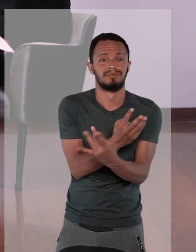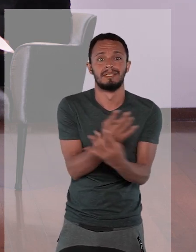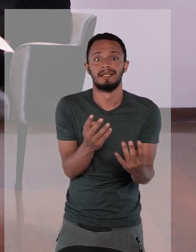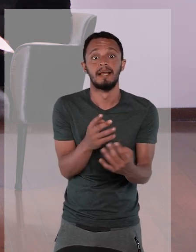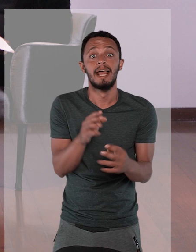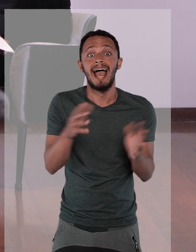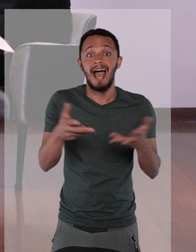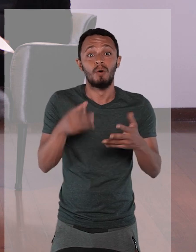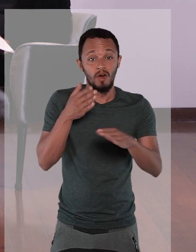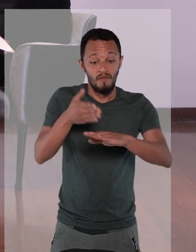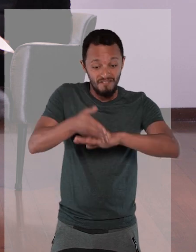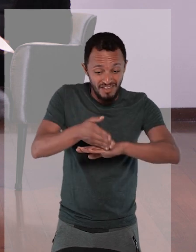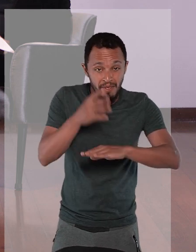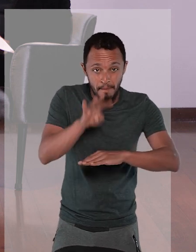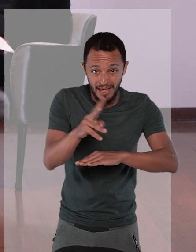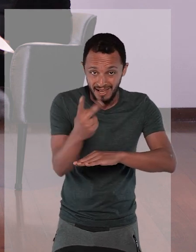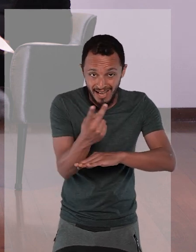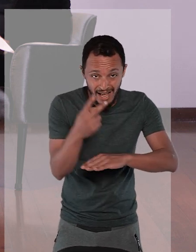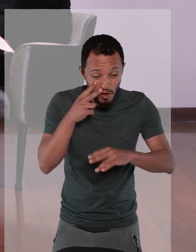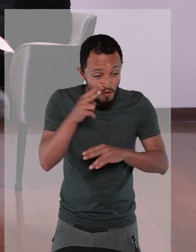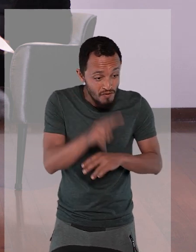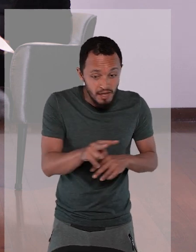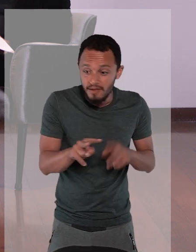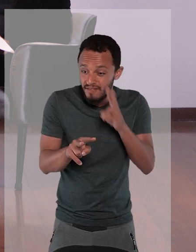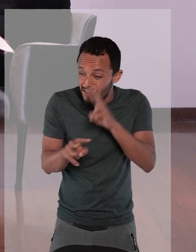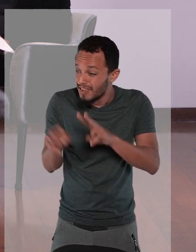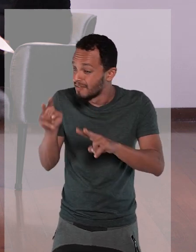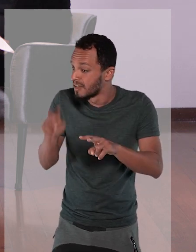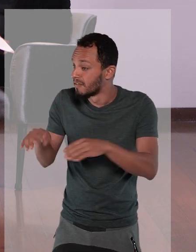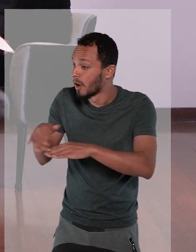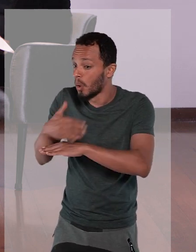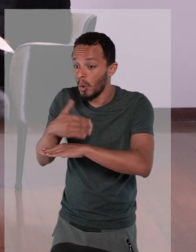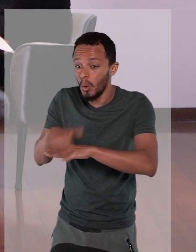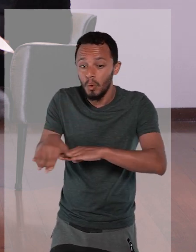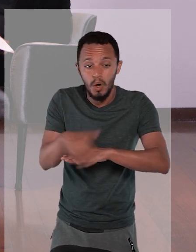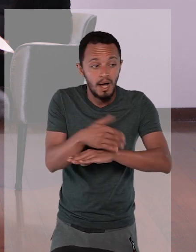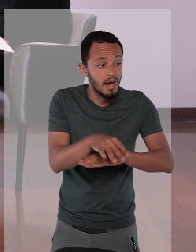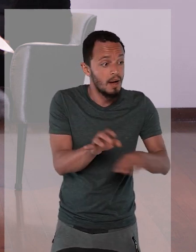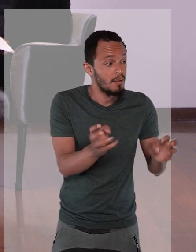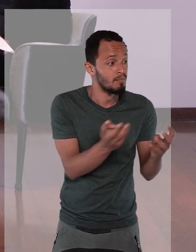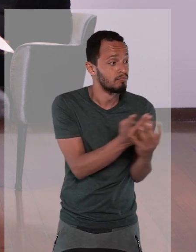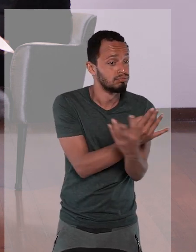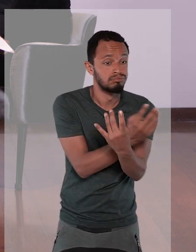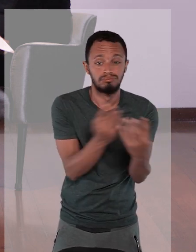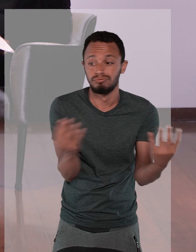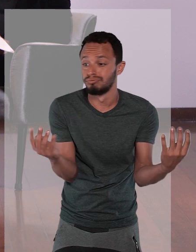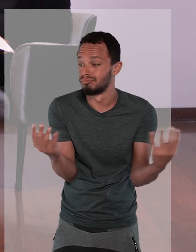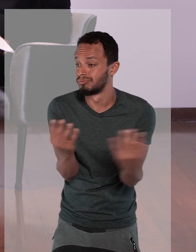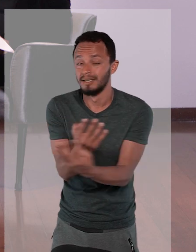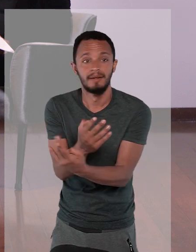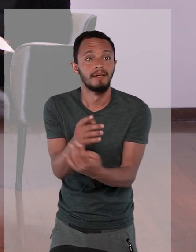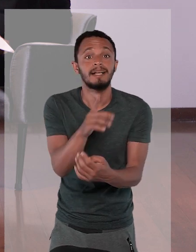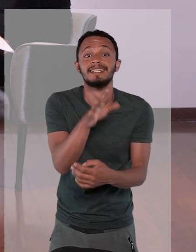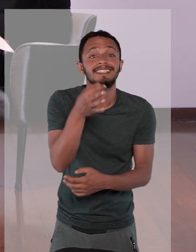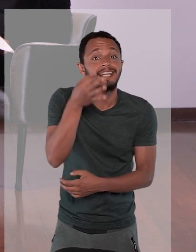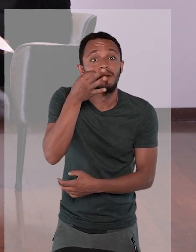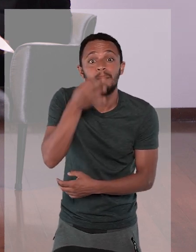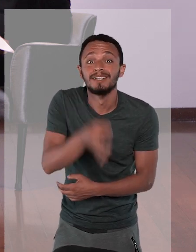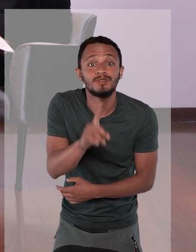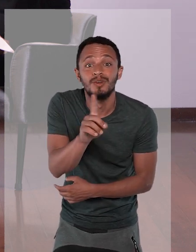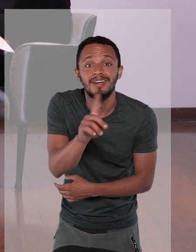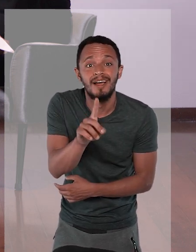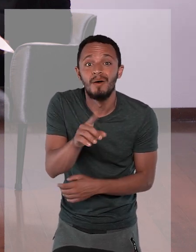Horizonte muitas vezes na vida, eu não me lembro de ter visto tanta gente na rua como eu vi hoje, eu vi muita gente. Você ainda nem passou para os lugares que tem